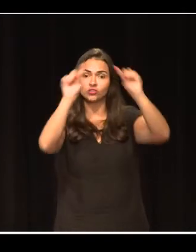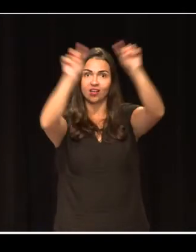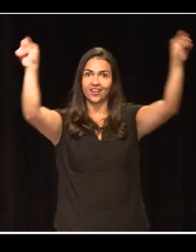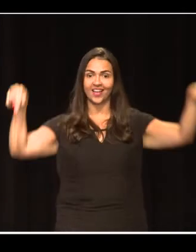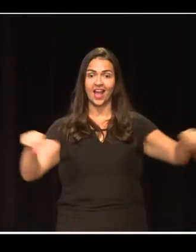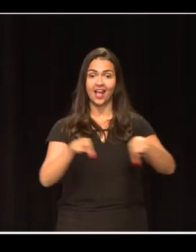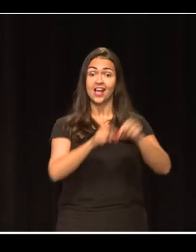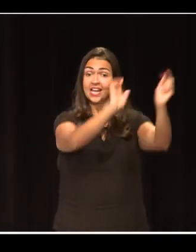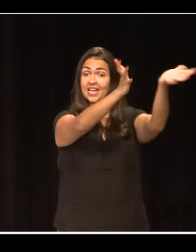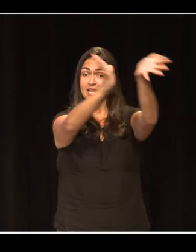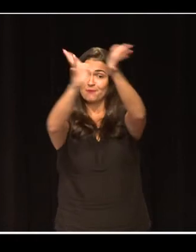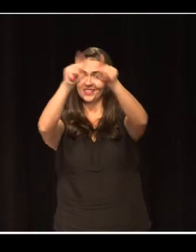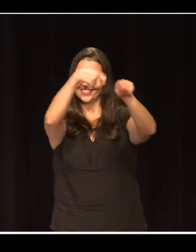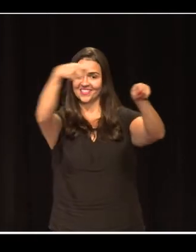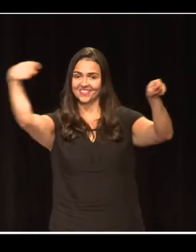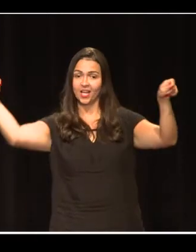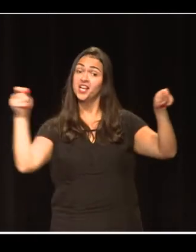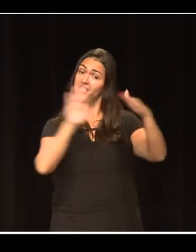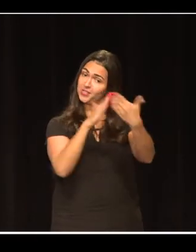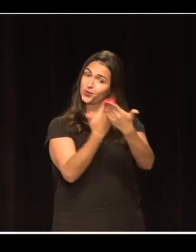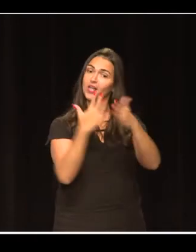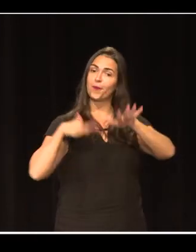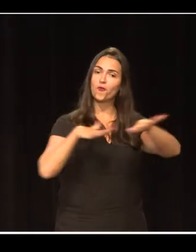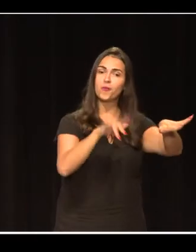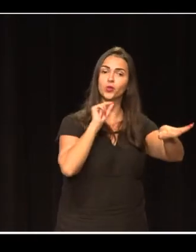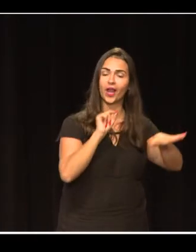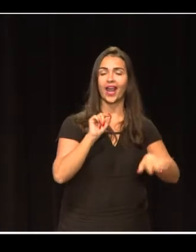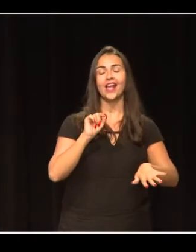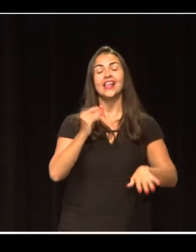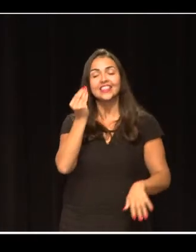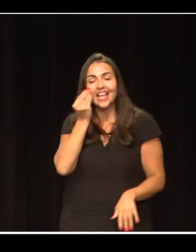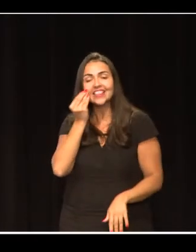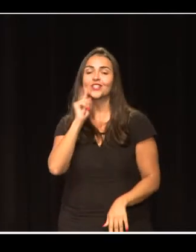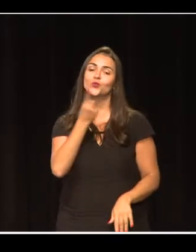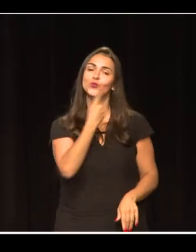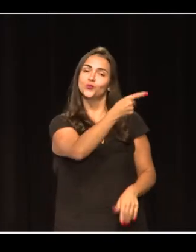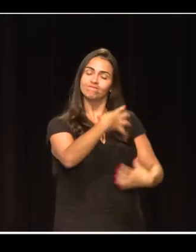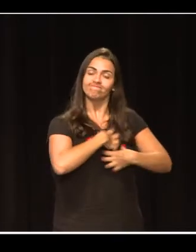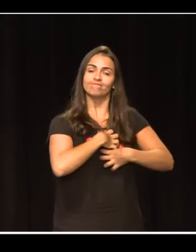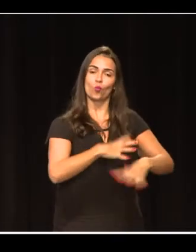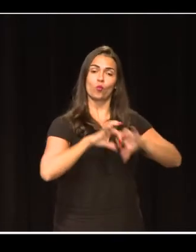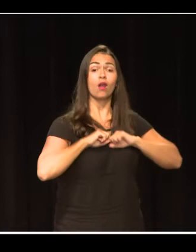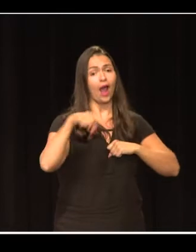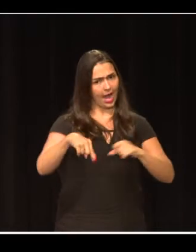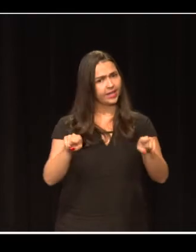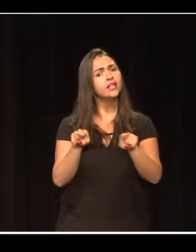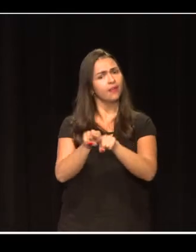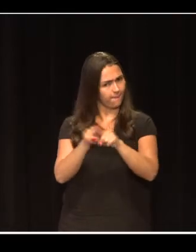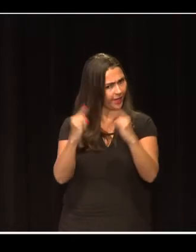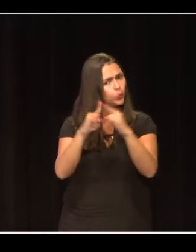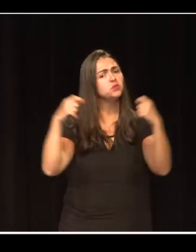está ensurdecendo, digamos assim, um movimento que a gente sabe que é necessário na inclusão e que é necessário aqui no INES também. Né? A gente é